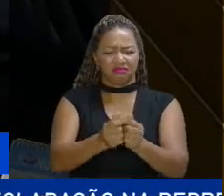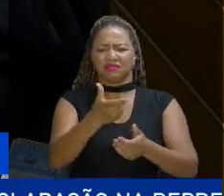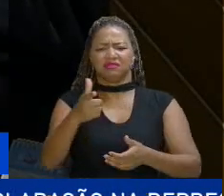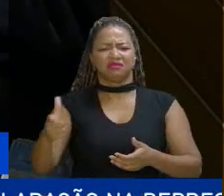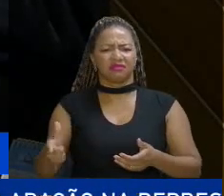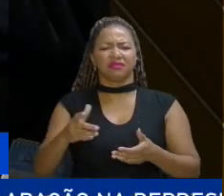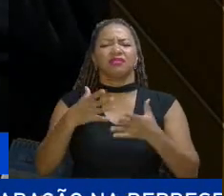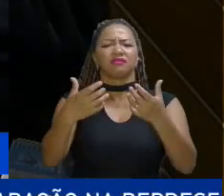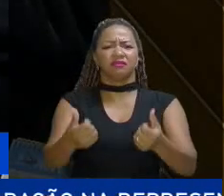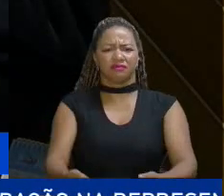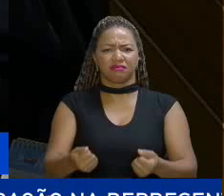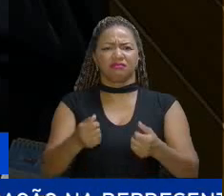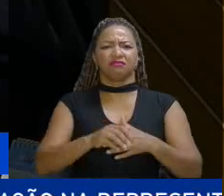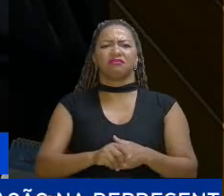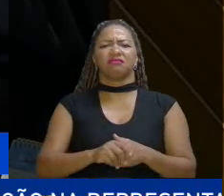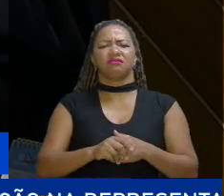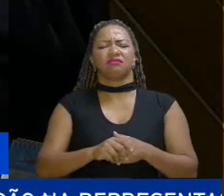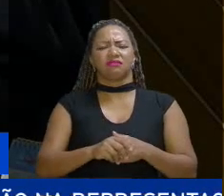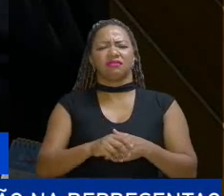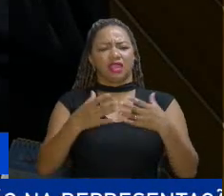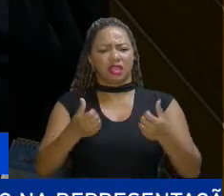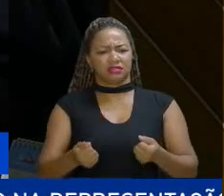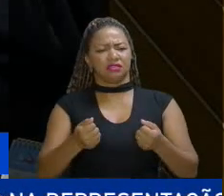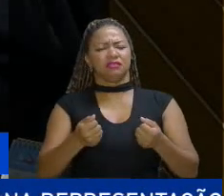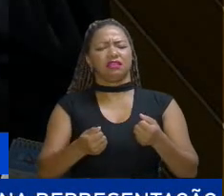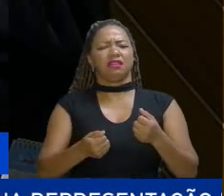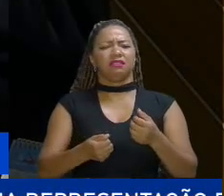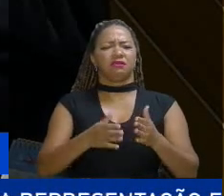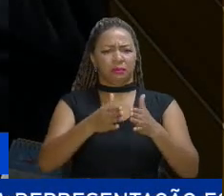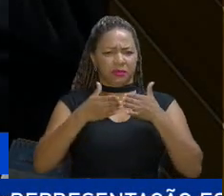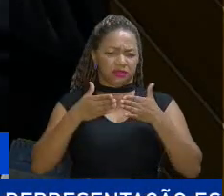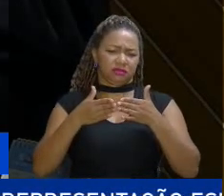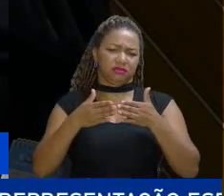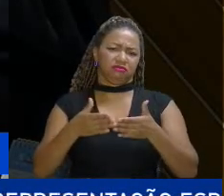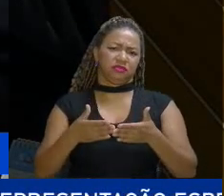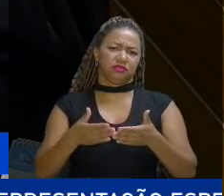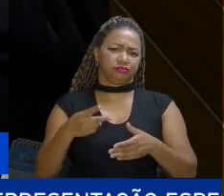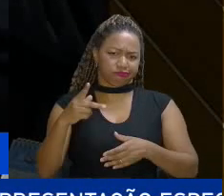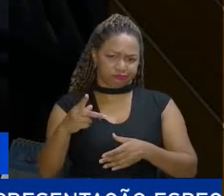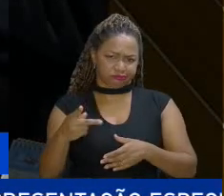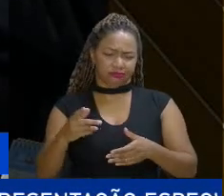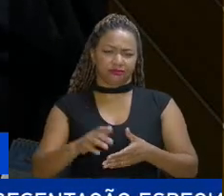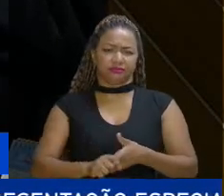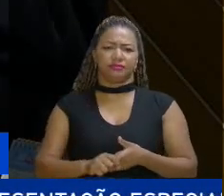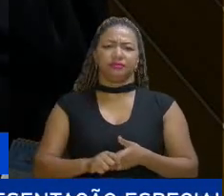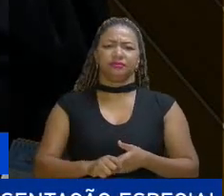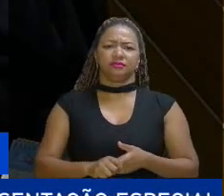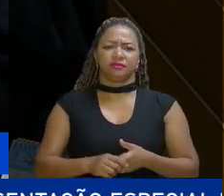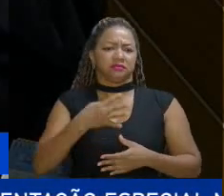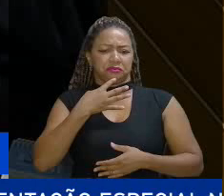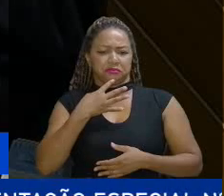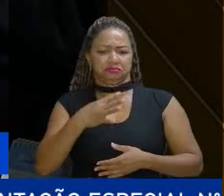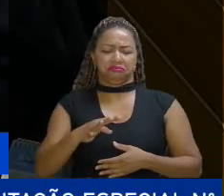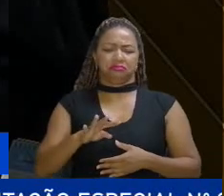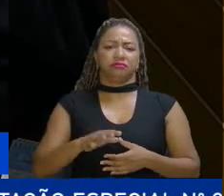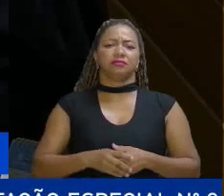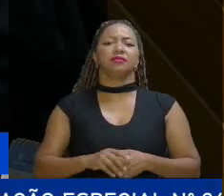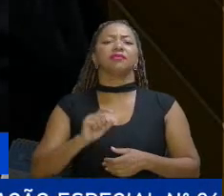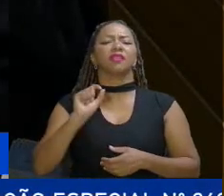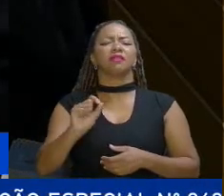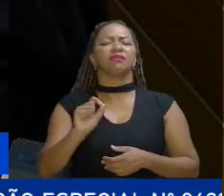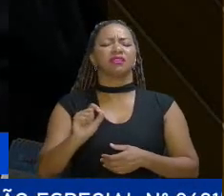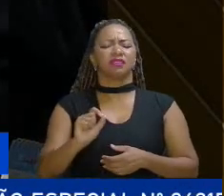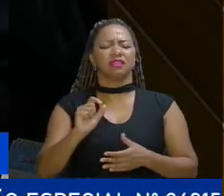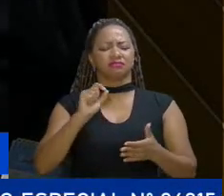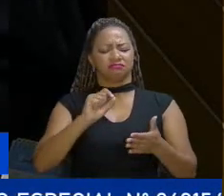que pudesse permitir a relativização da preclusão, para que se conheça dos pedidos. Ou seja, isso